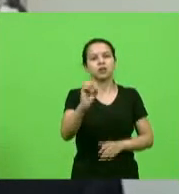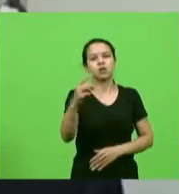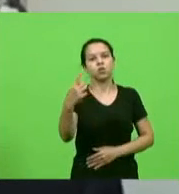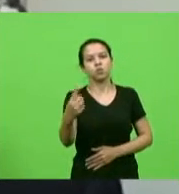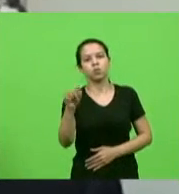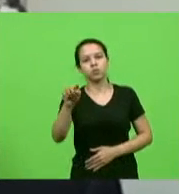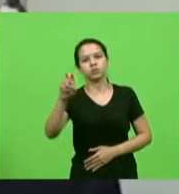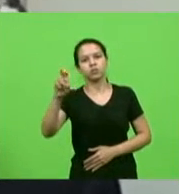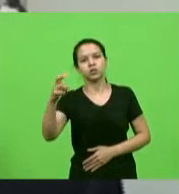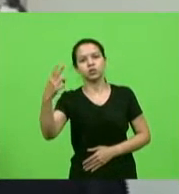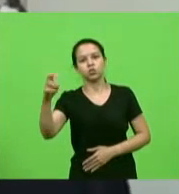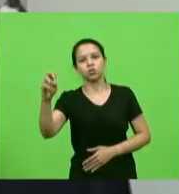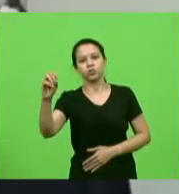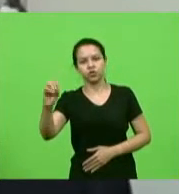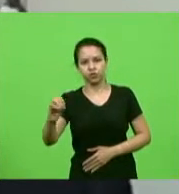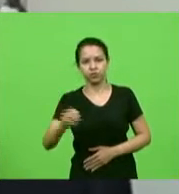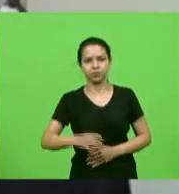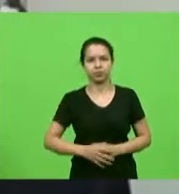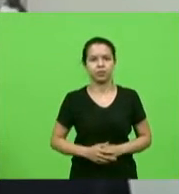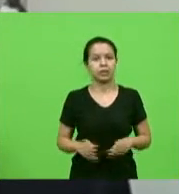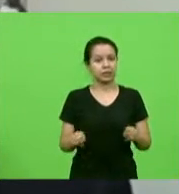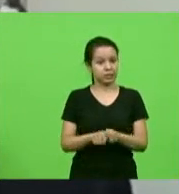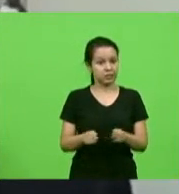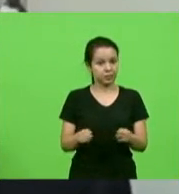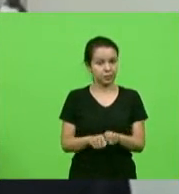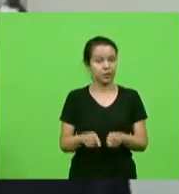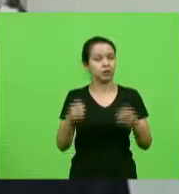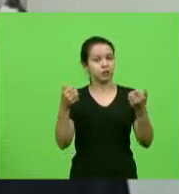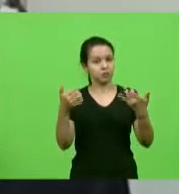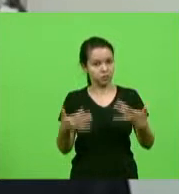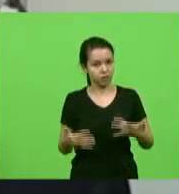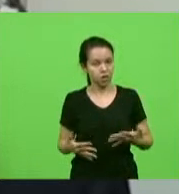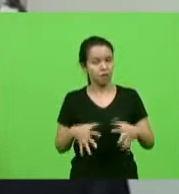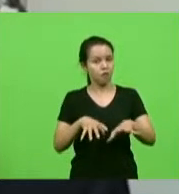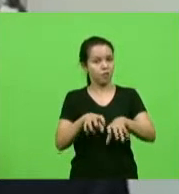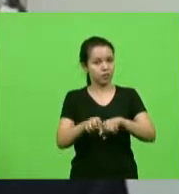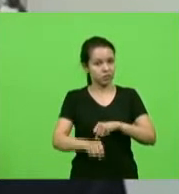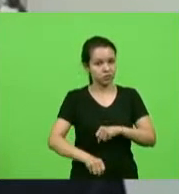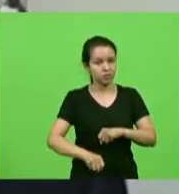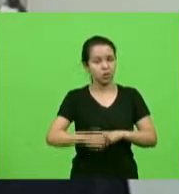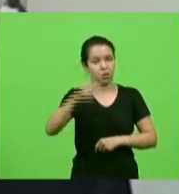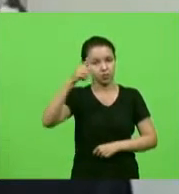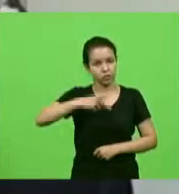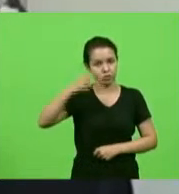01.5 de 2020. E ainda que se considere a formação pessoal do